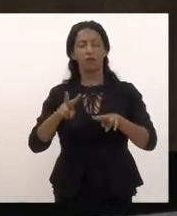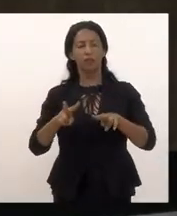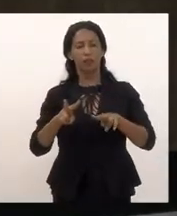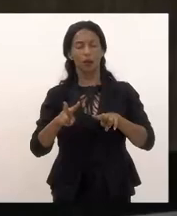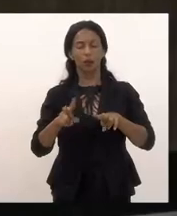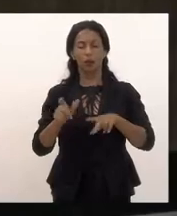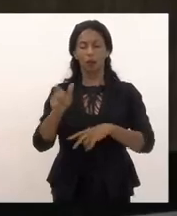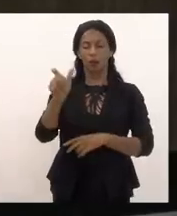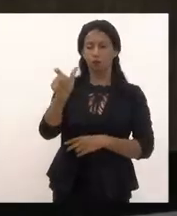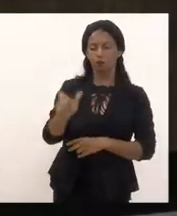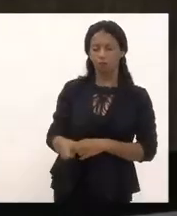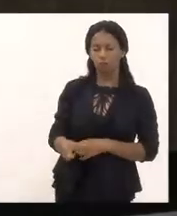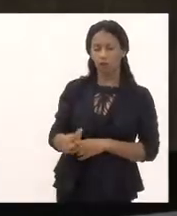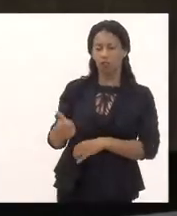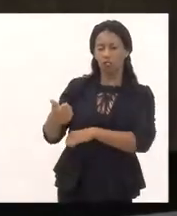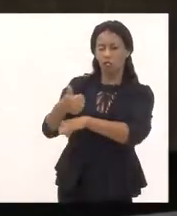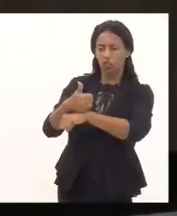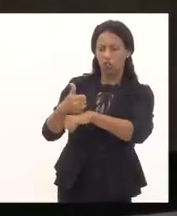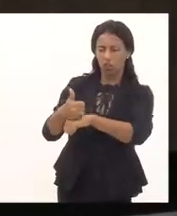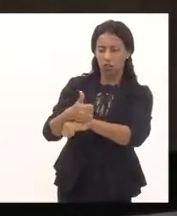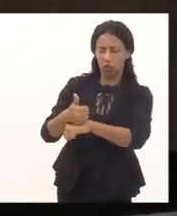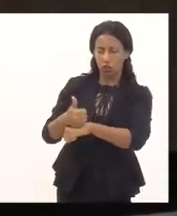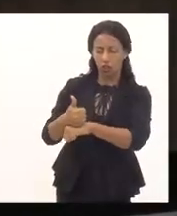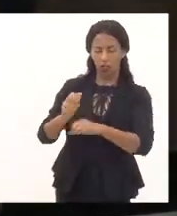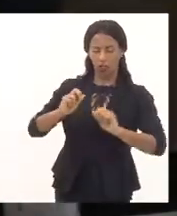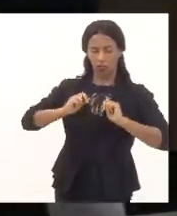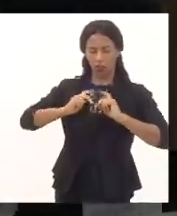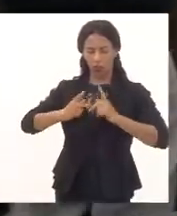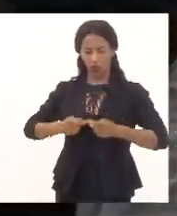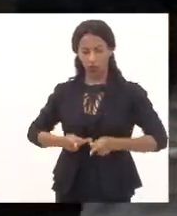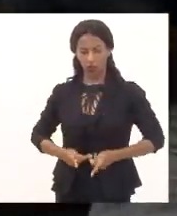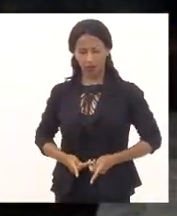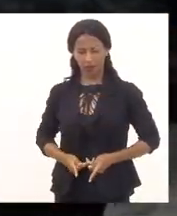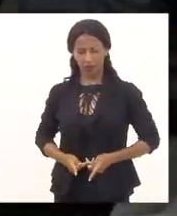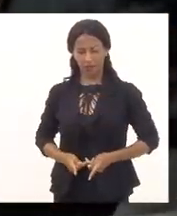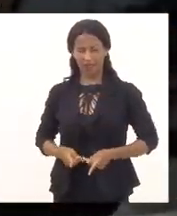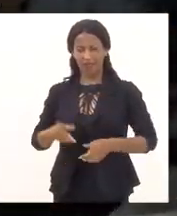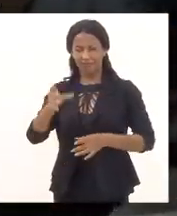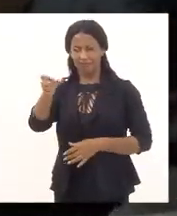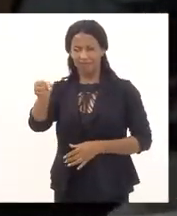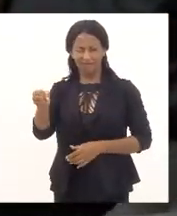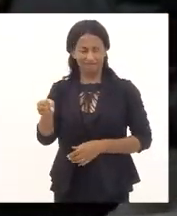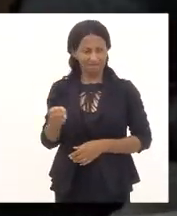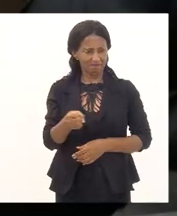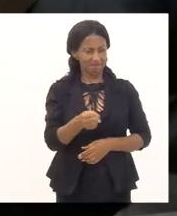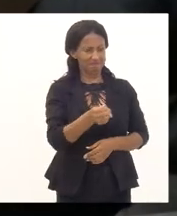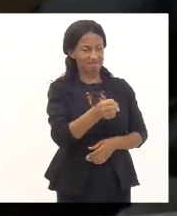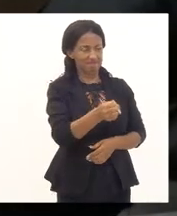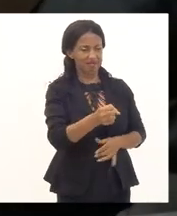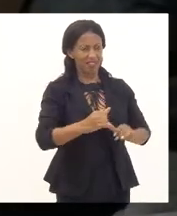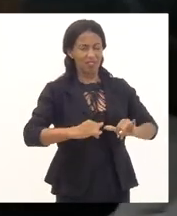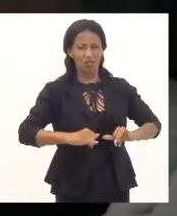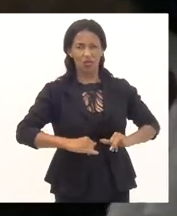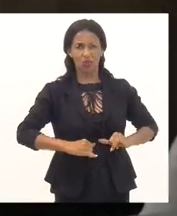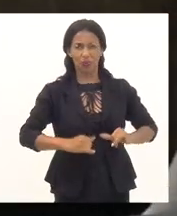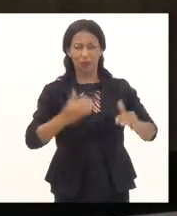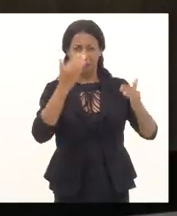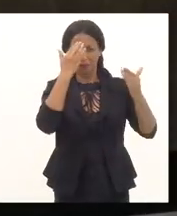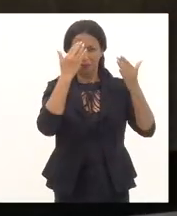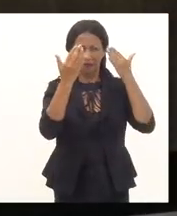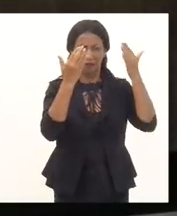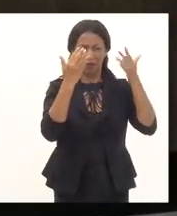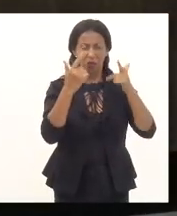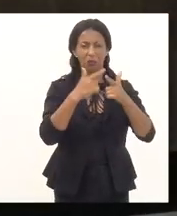sujeito a sua dignidade, a sua humanidade e submetia as pessoas em sofrimento psíquico, com